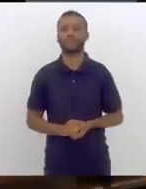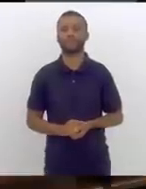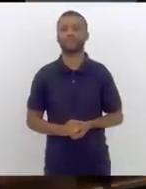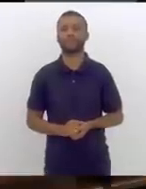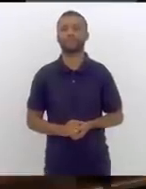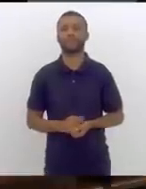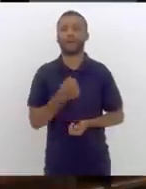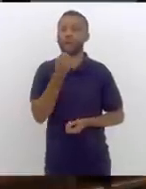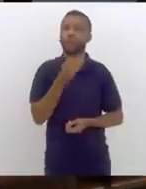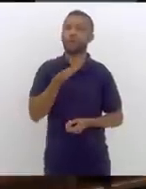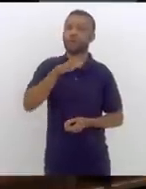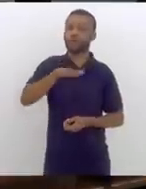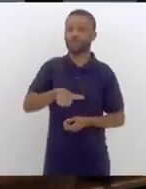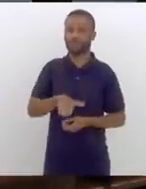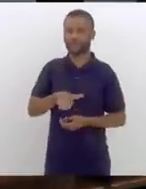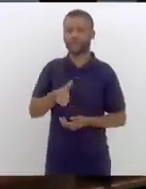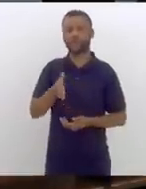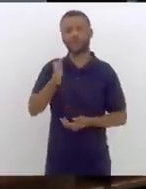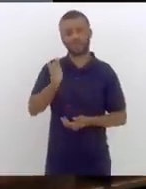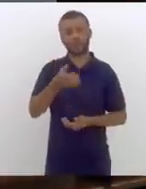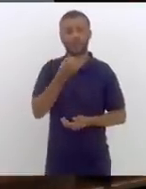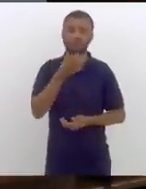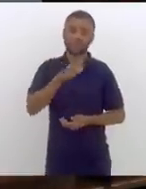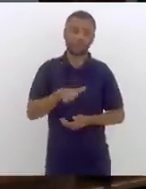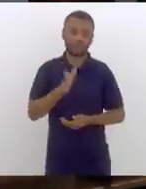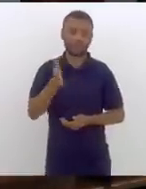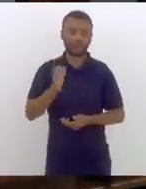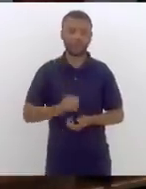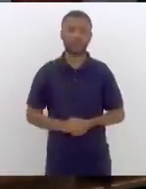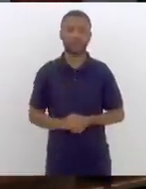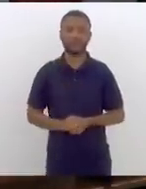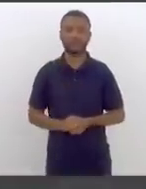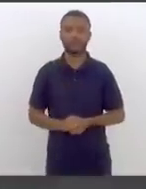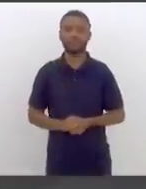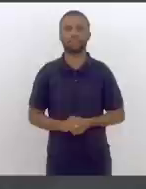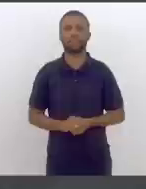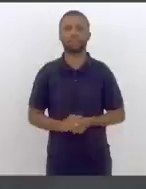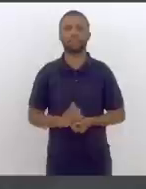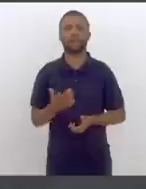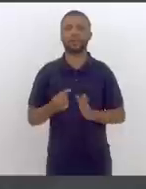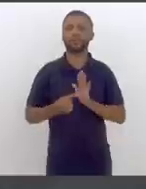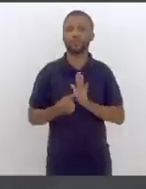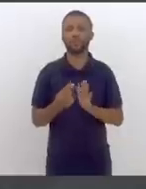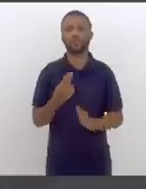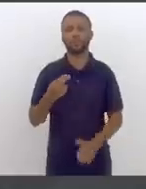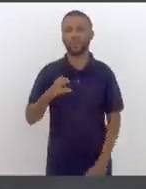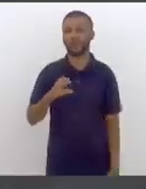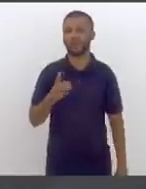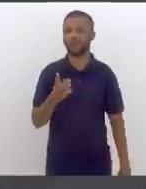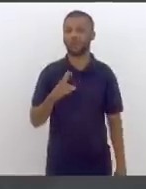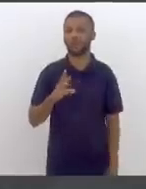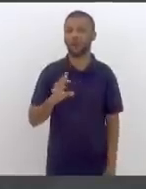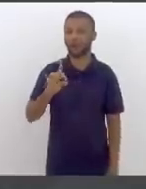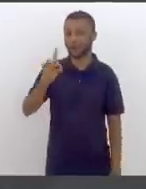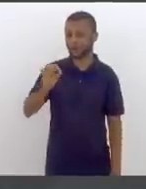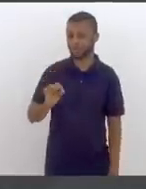Boa tarde né já é boa tarde eu quero me apresentar meu nome é Eduardo